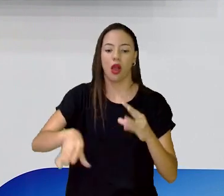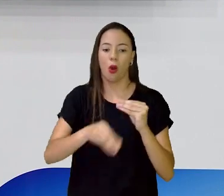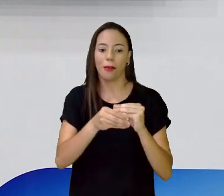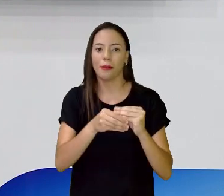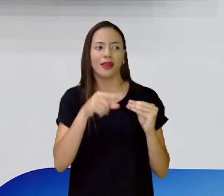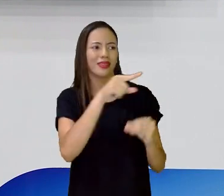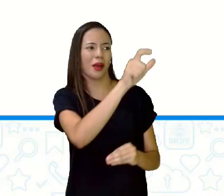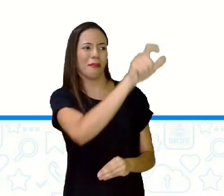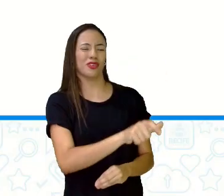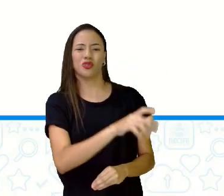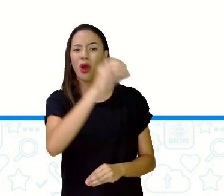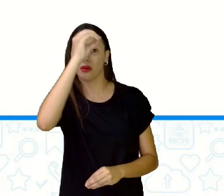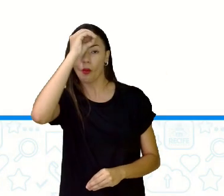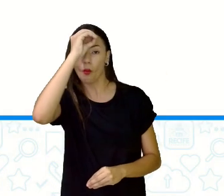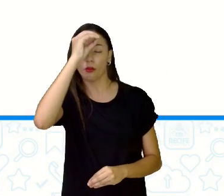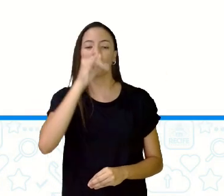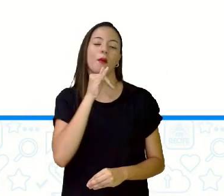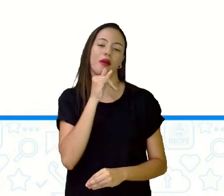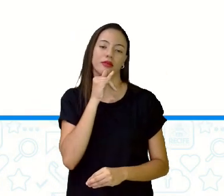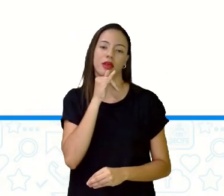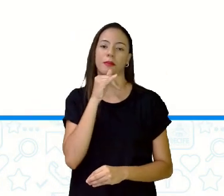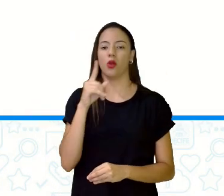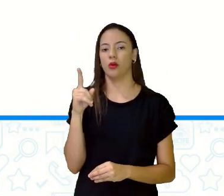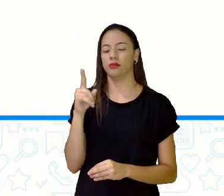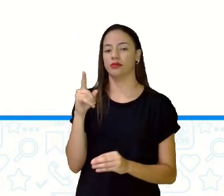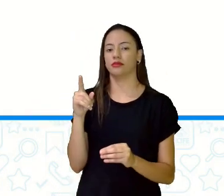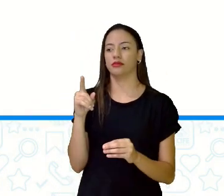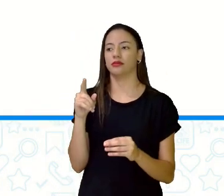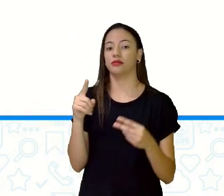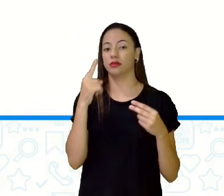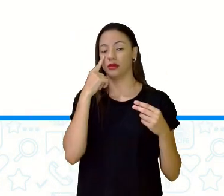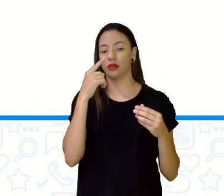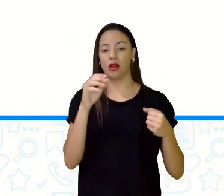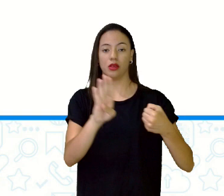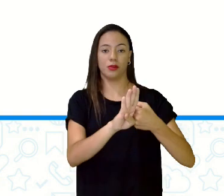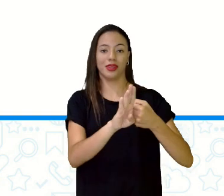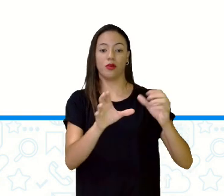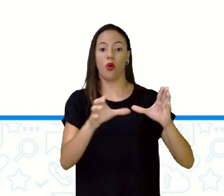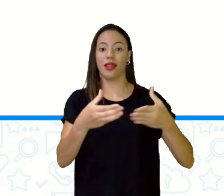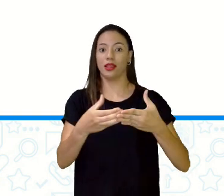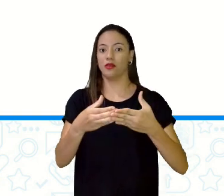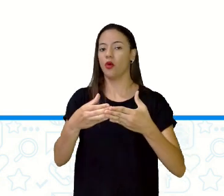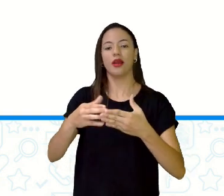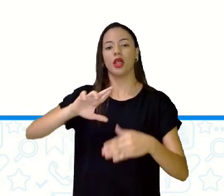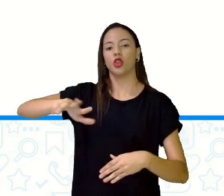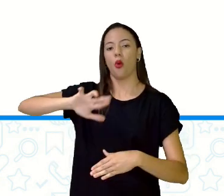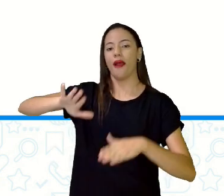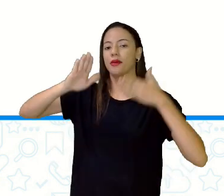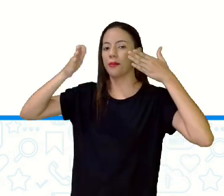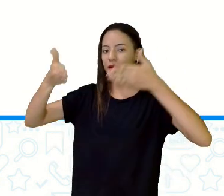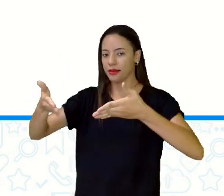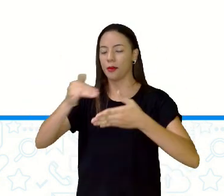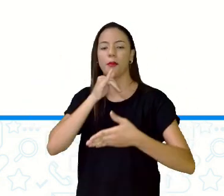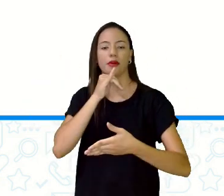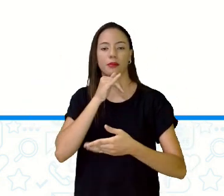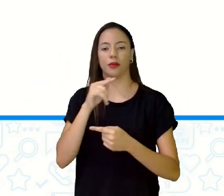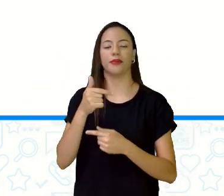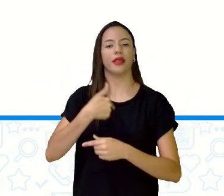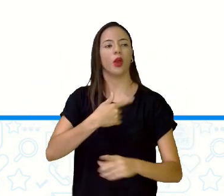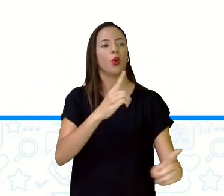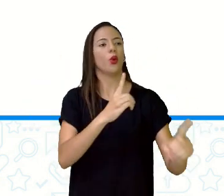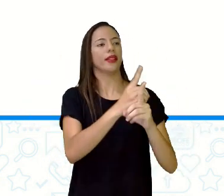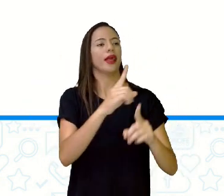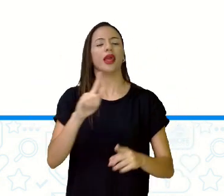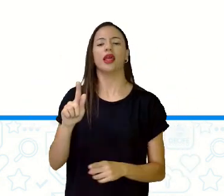de substantivos indeterminados, substantivos coletivos indeterminados. Quando eu falo em grupo, eu encontrei um